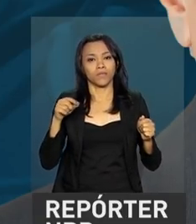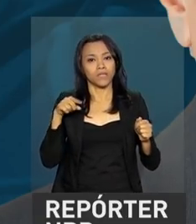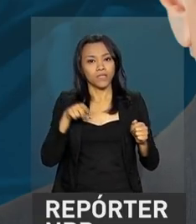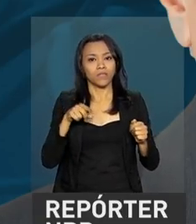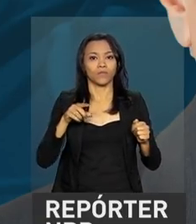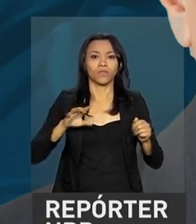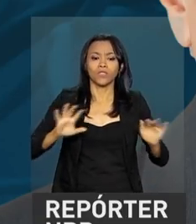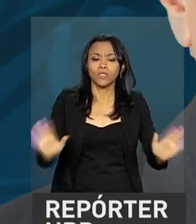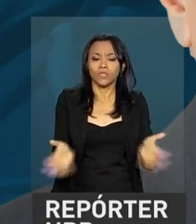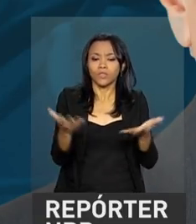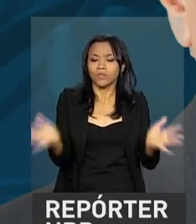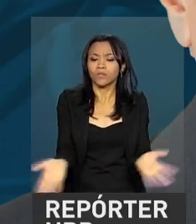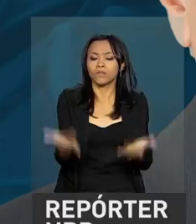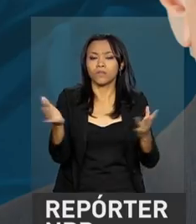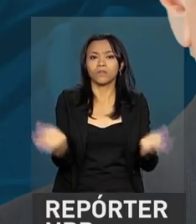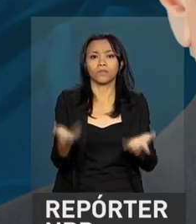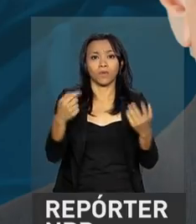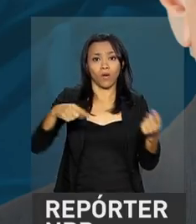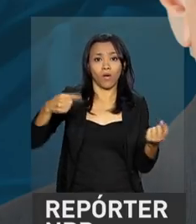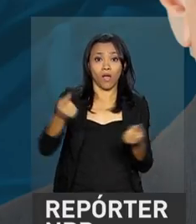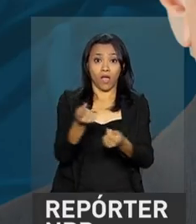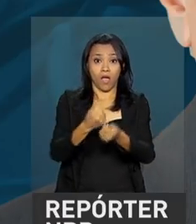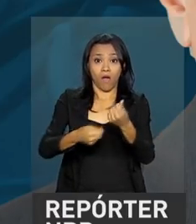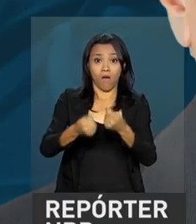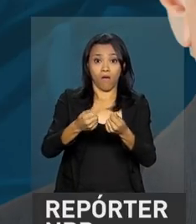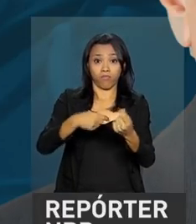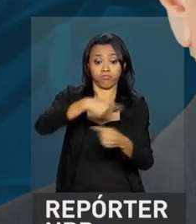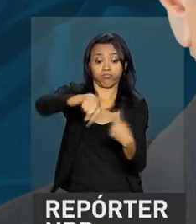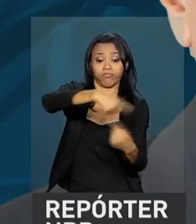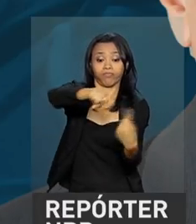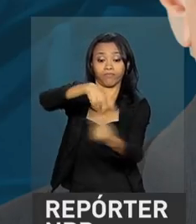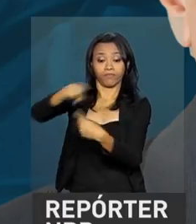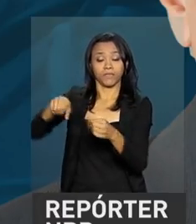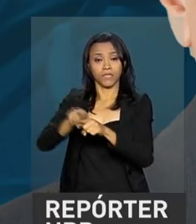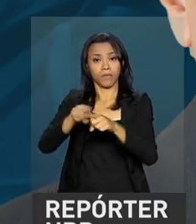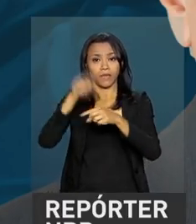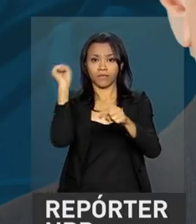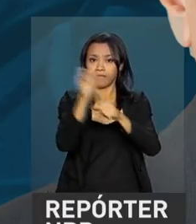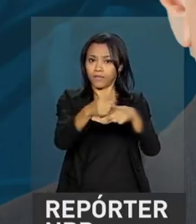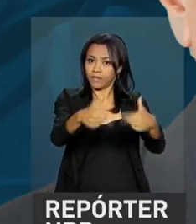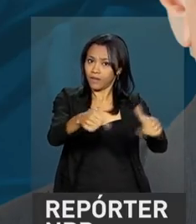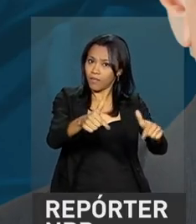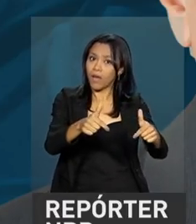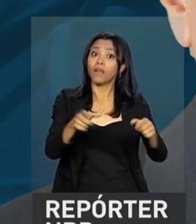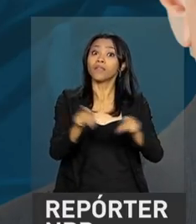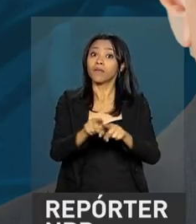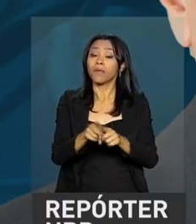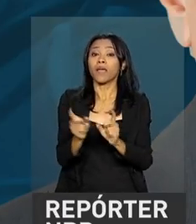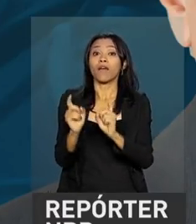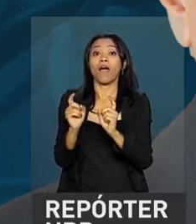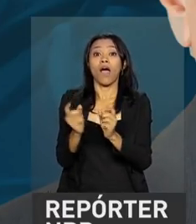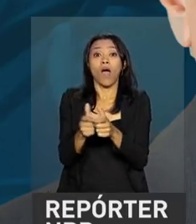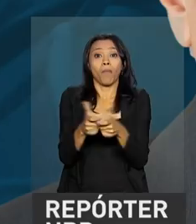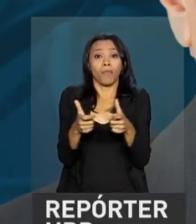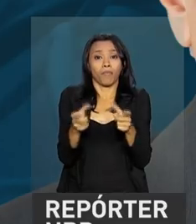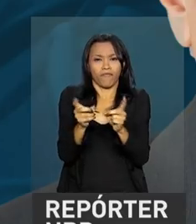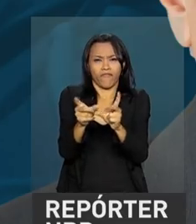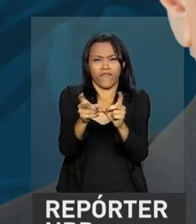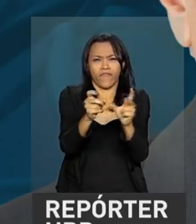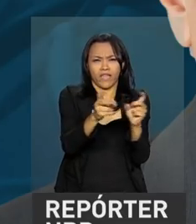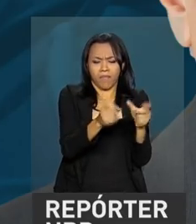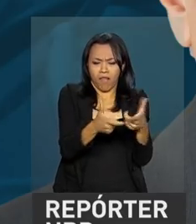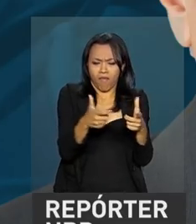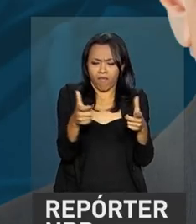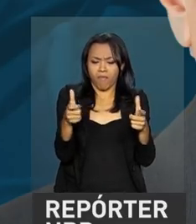retomada do crescimento e do emprego aliás não foi sem razão que aumentaram as vendas do varejo por mais de